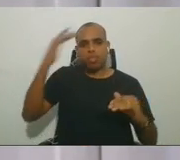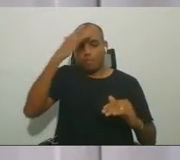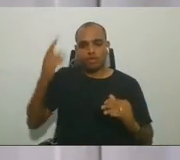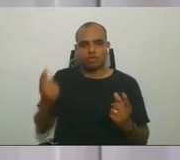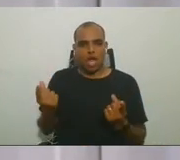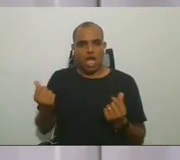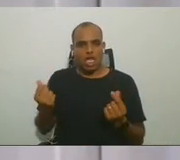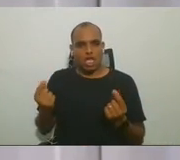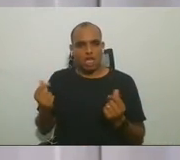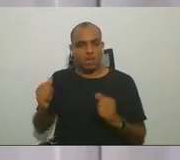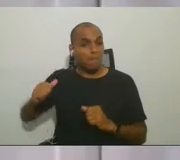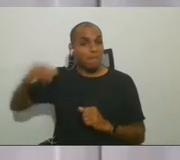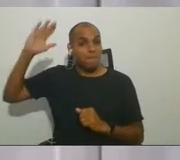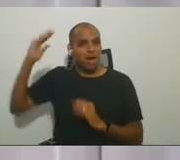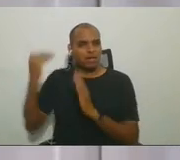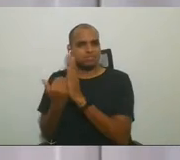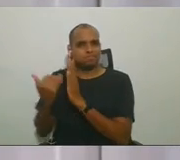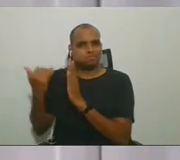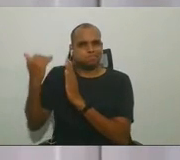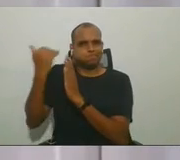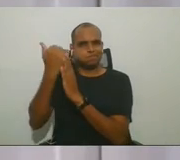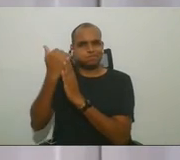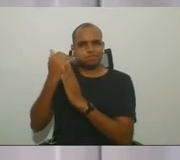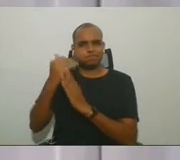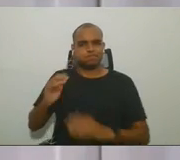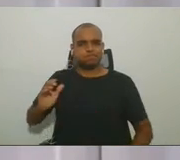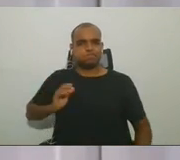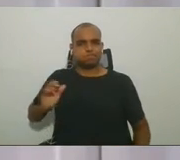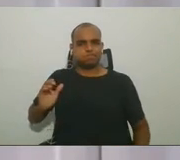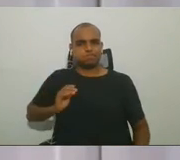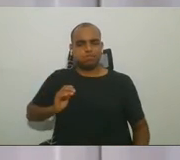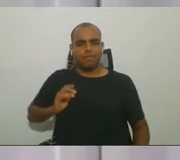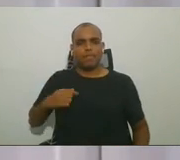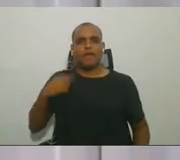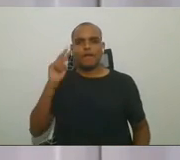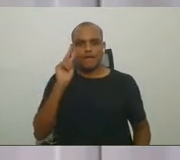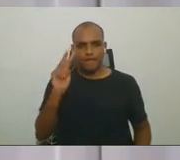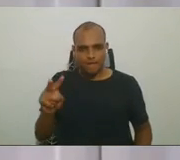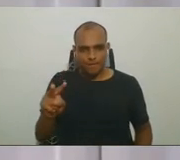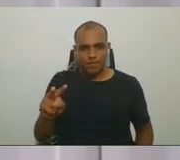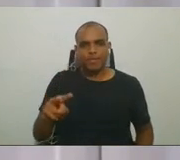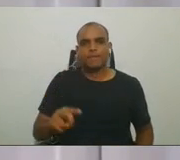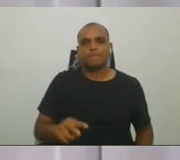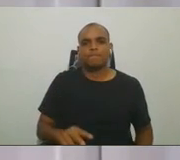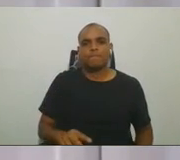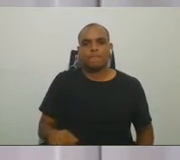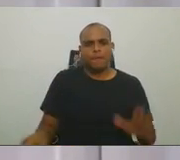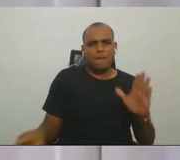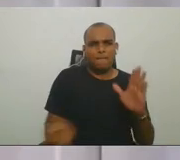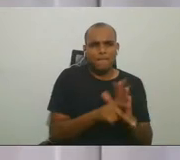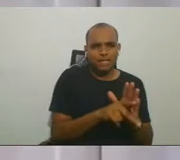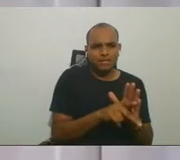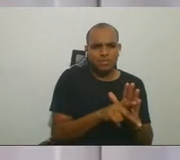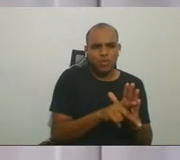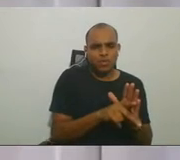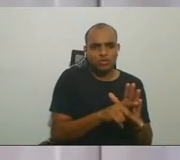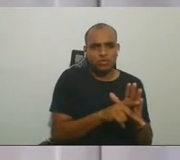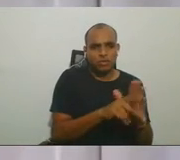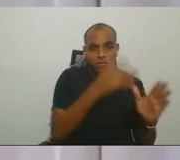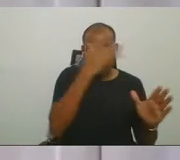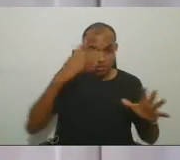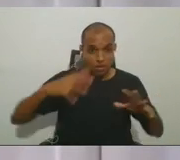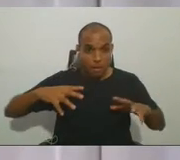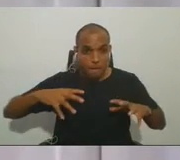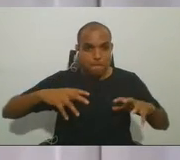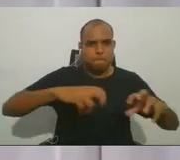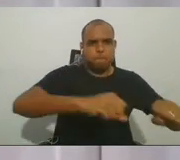Assistimos a transferências siderais de patrimônios a poucas mãos, uma